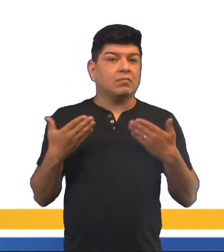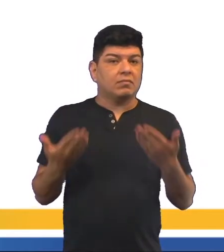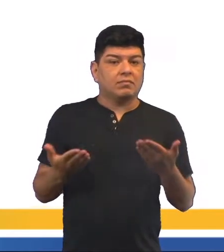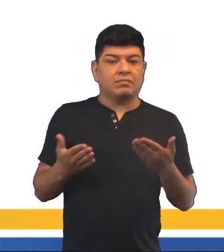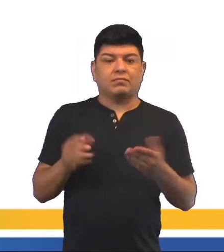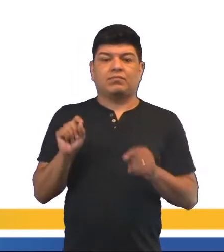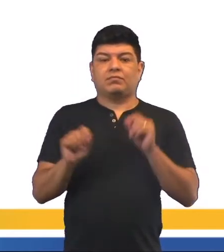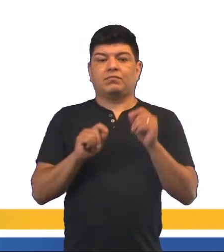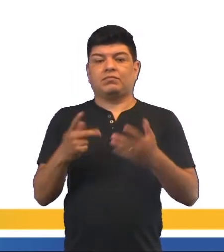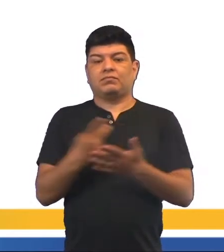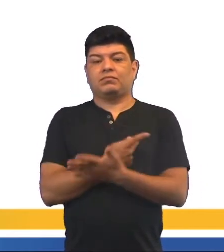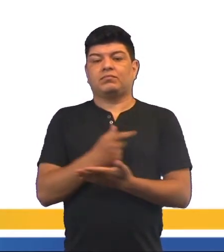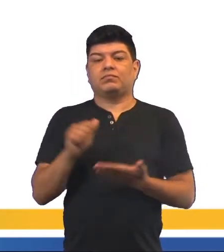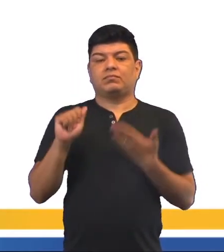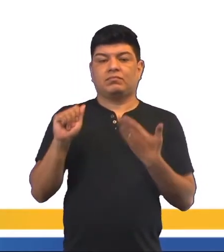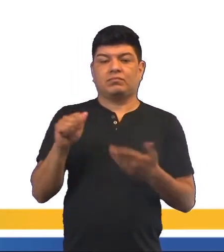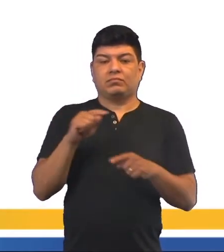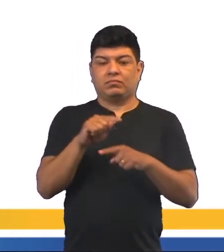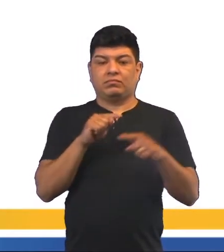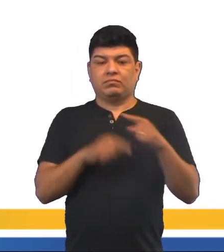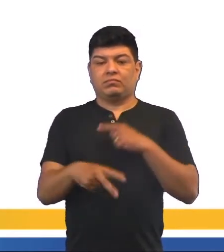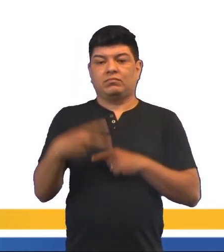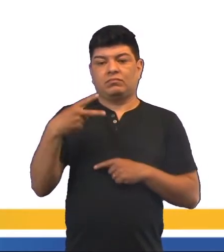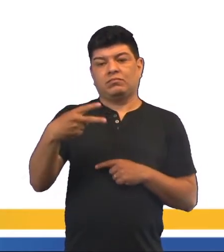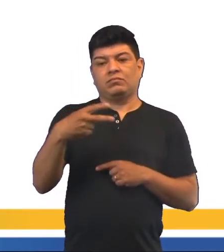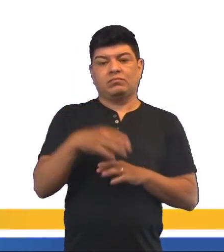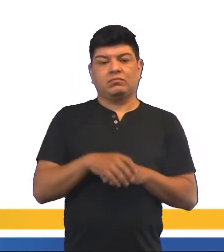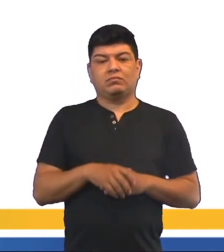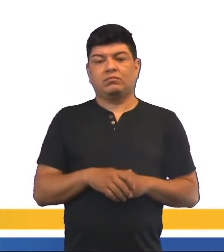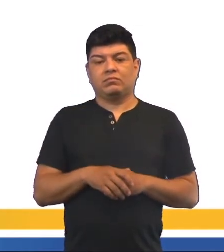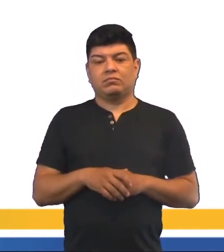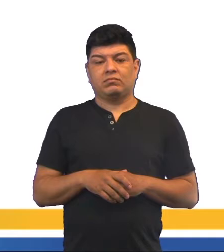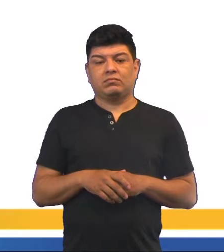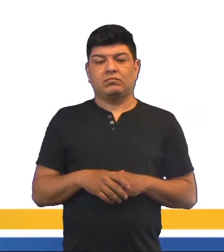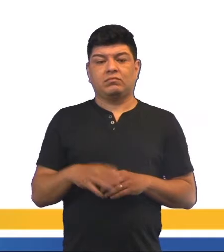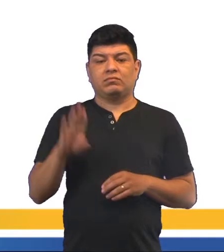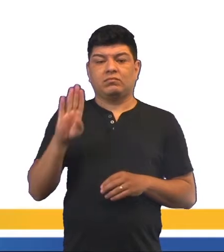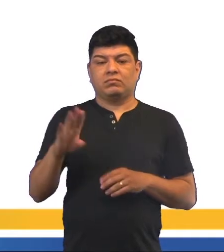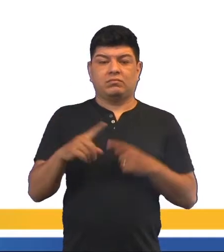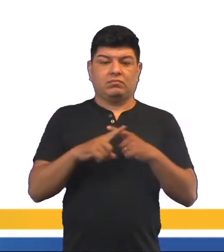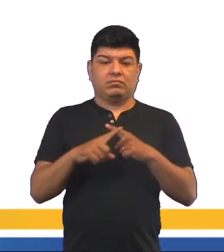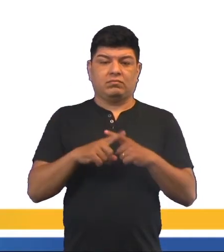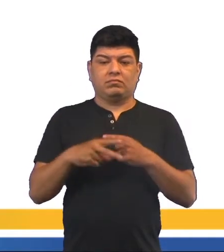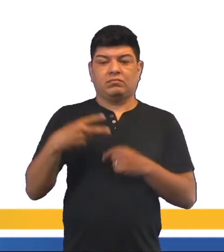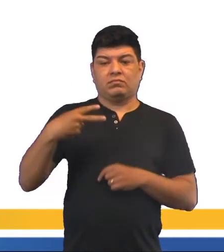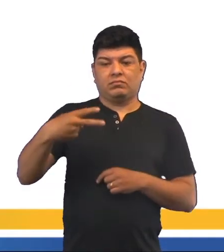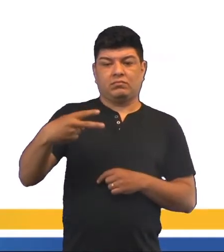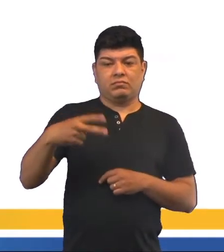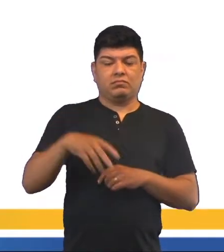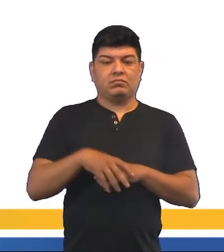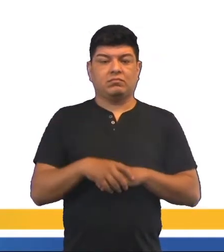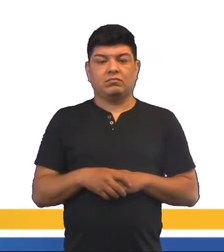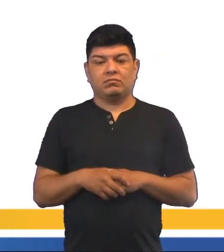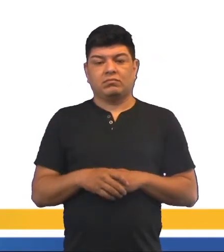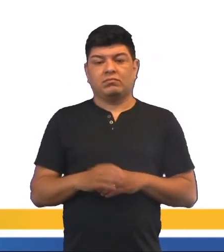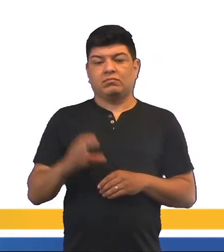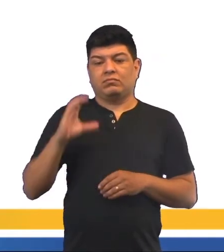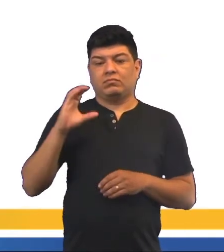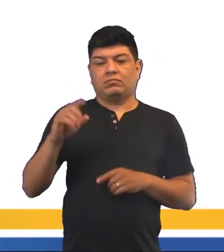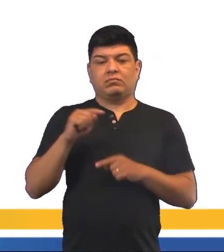que aconteceu? Na letra A, dividida por 2. Letra B, multiplicada por